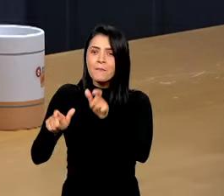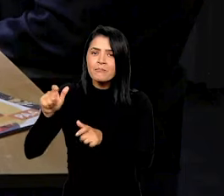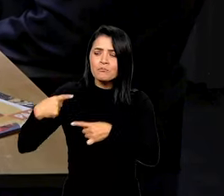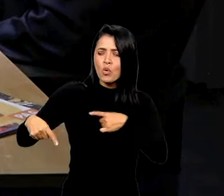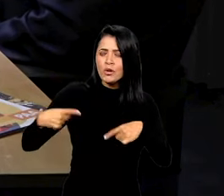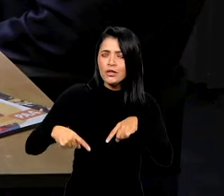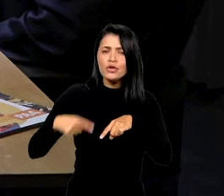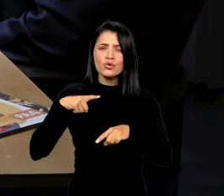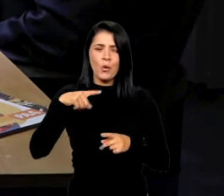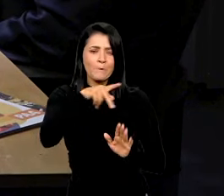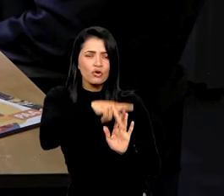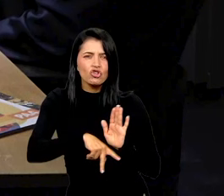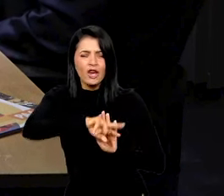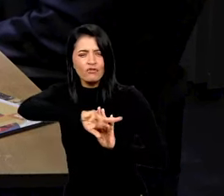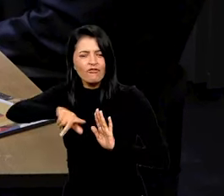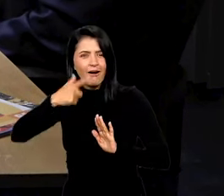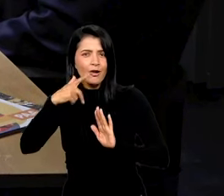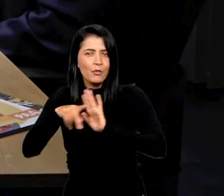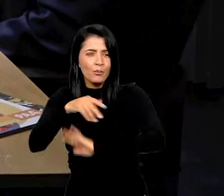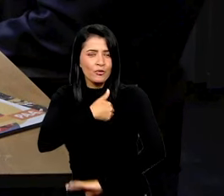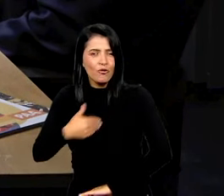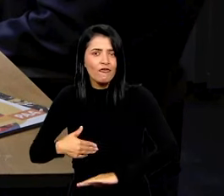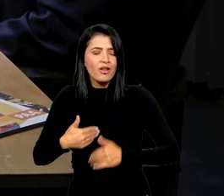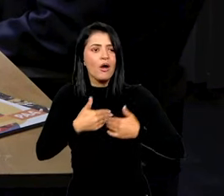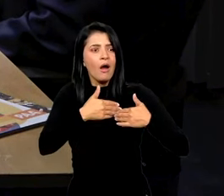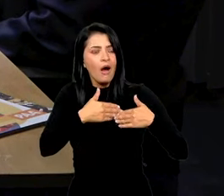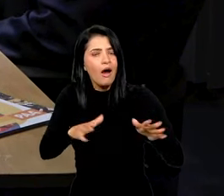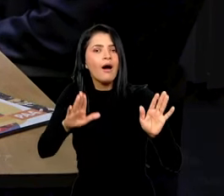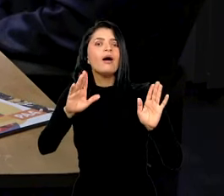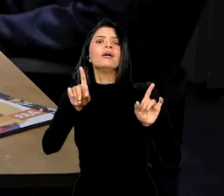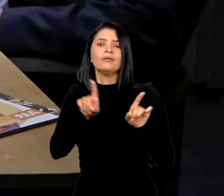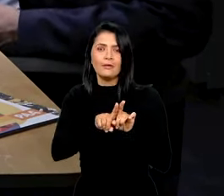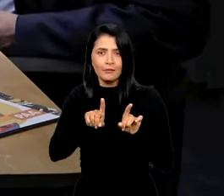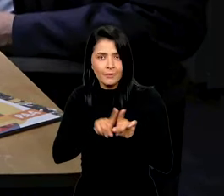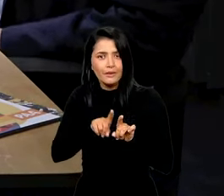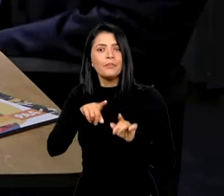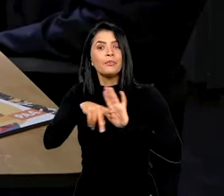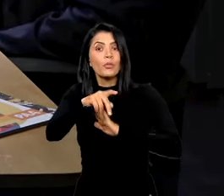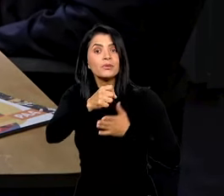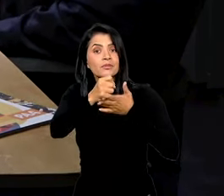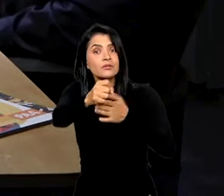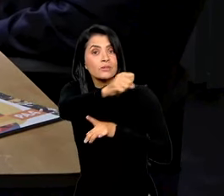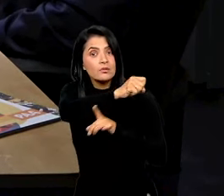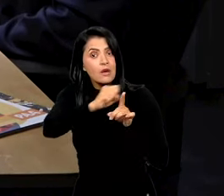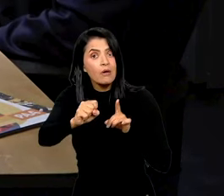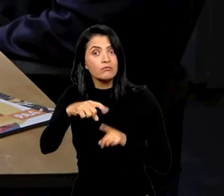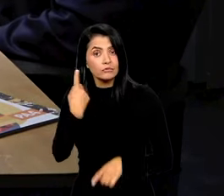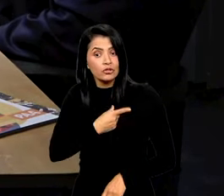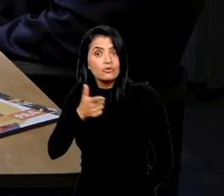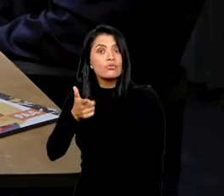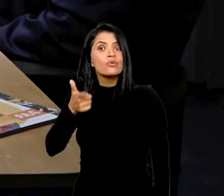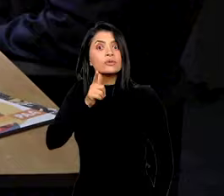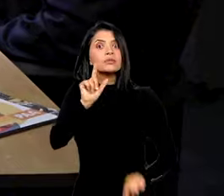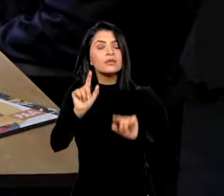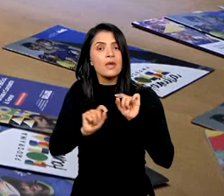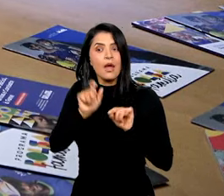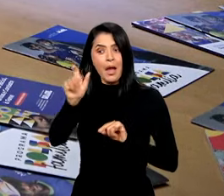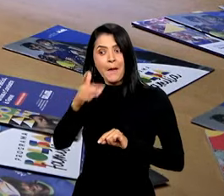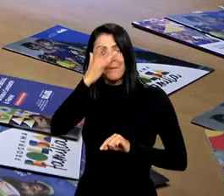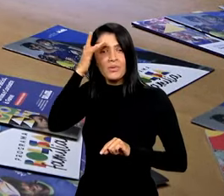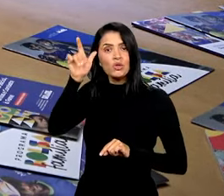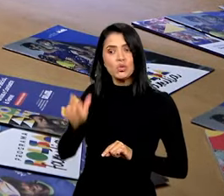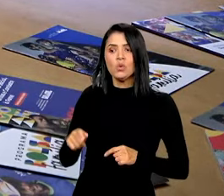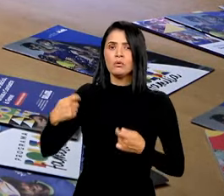de projetos do governo federal, inclusive da assistência social. Ou seja, a gente chega no cidadão que de